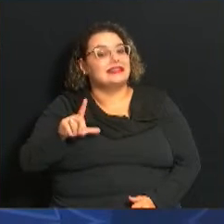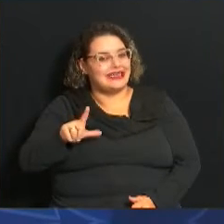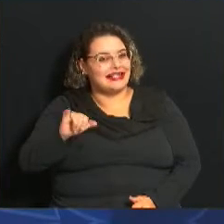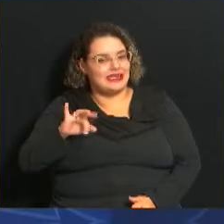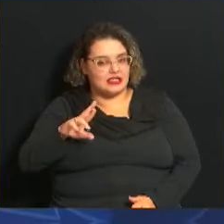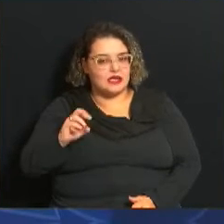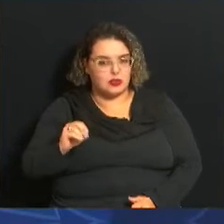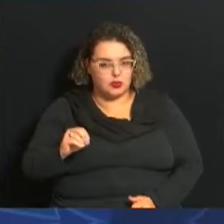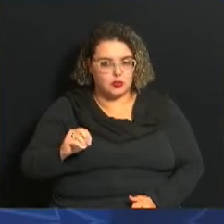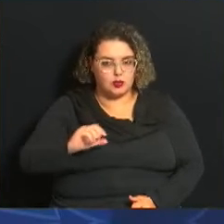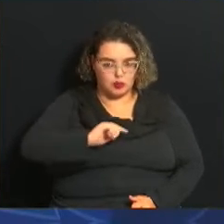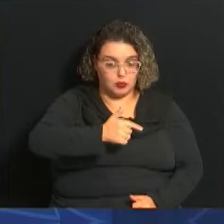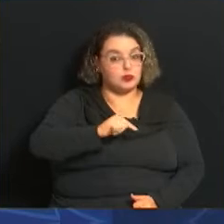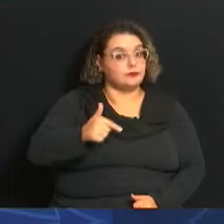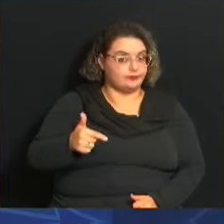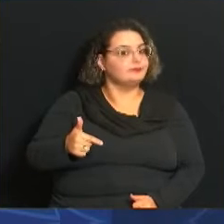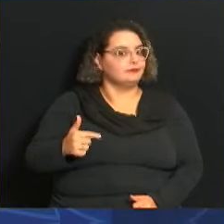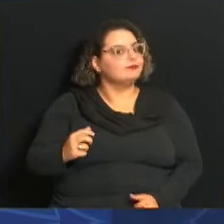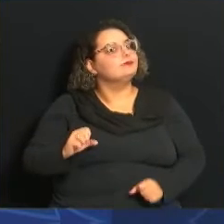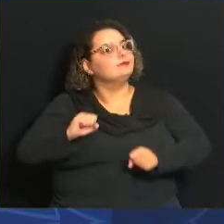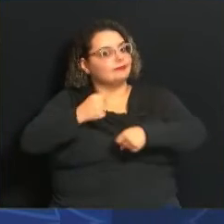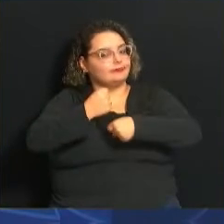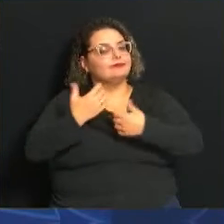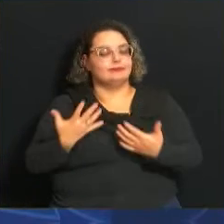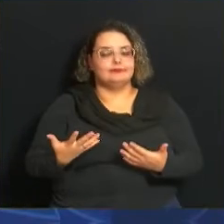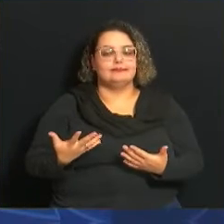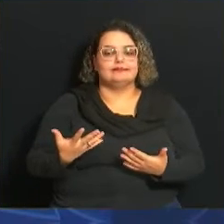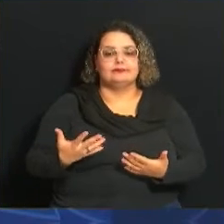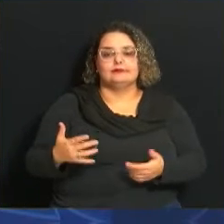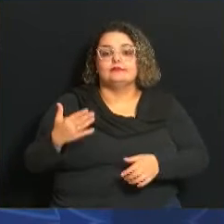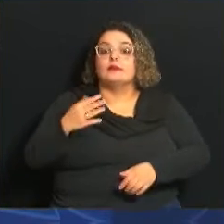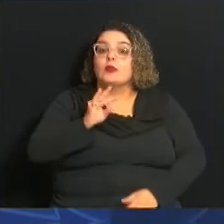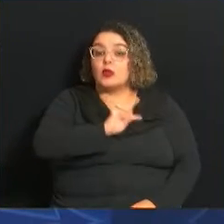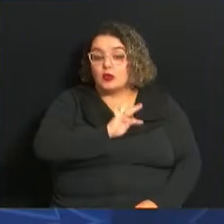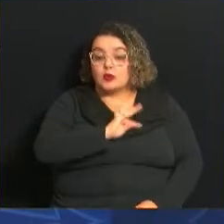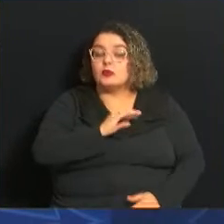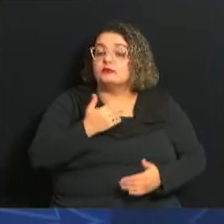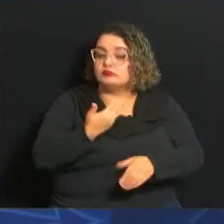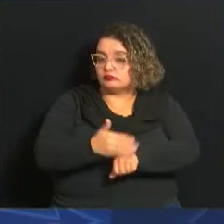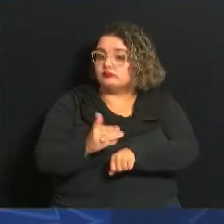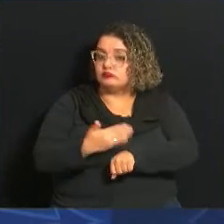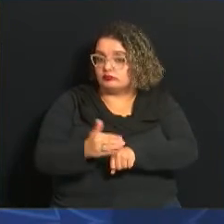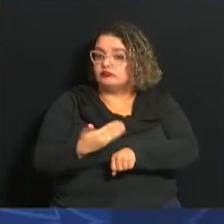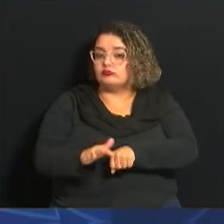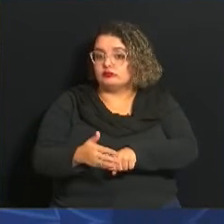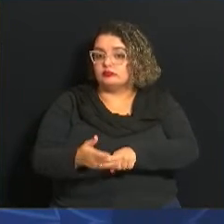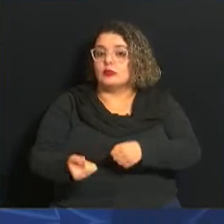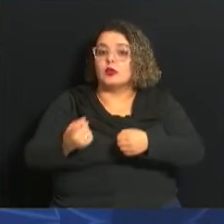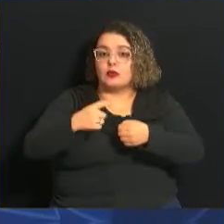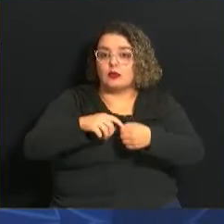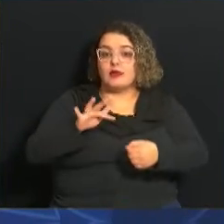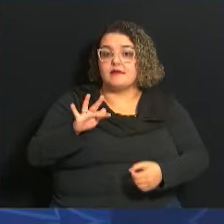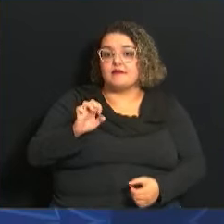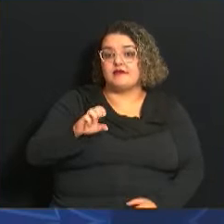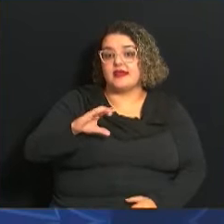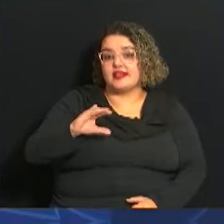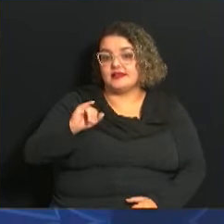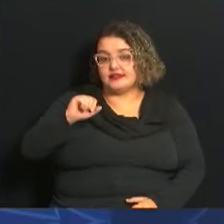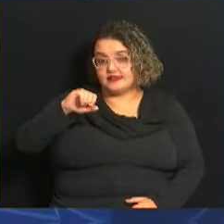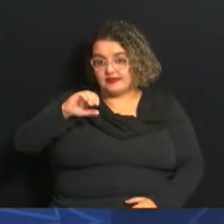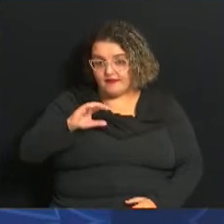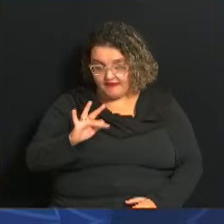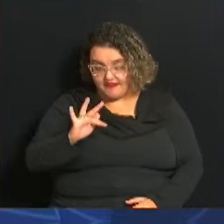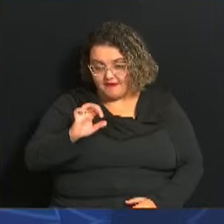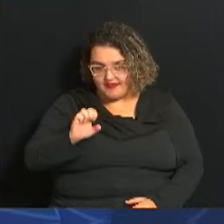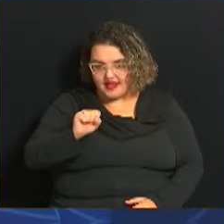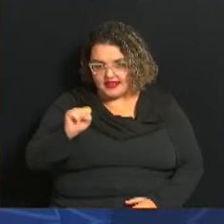um importante reforço. O treinador ainda pode promover o retorno de Fecim à equipe titular. O